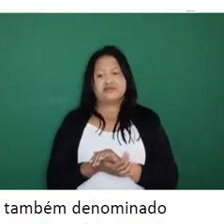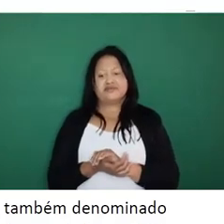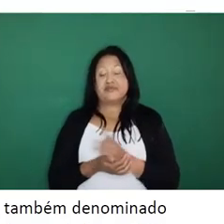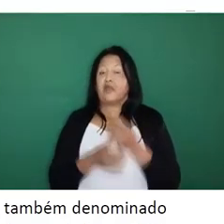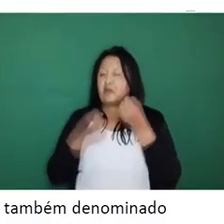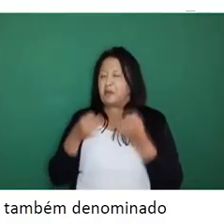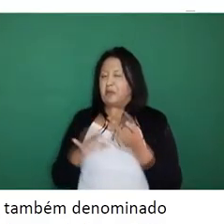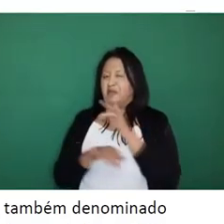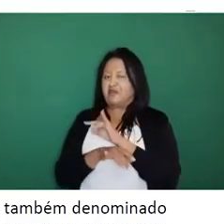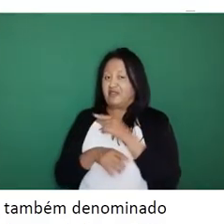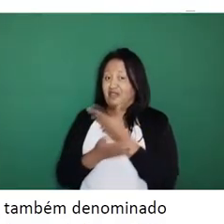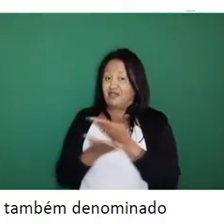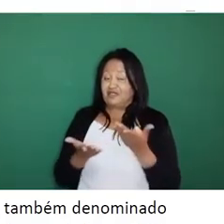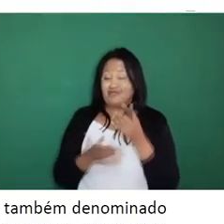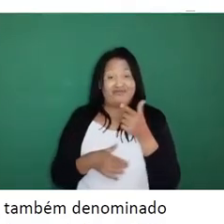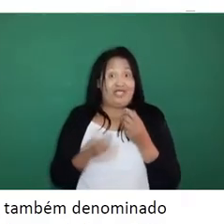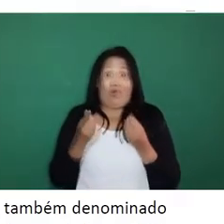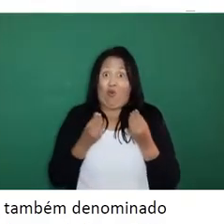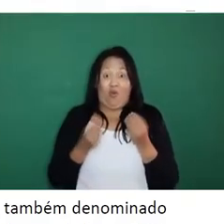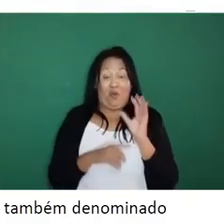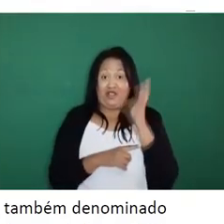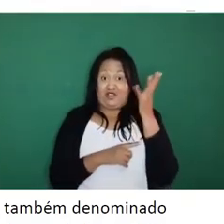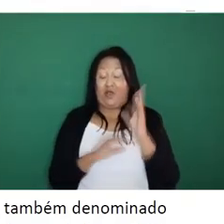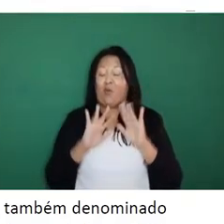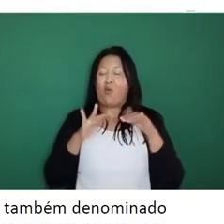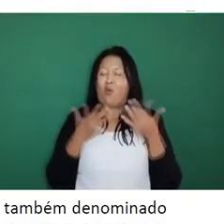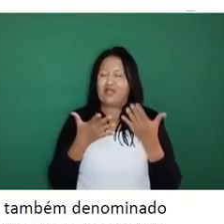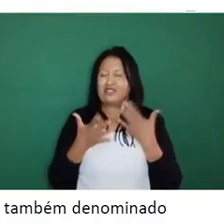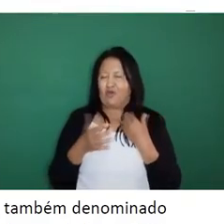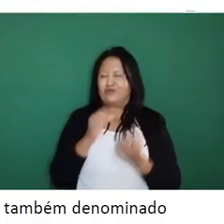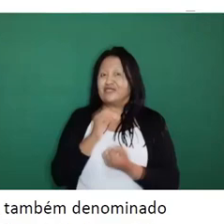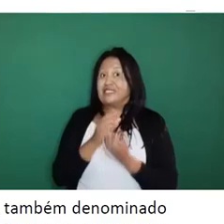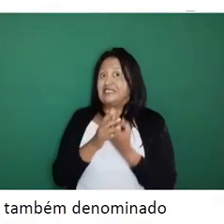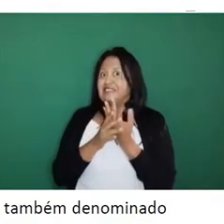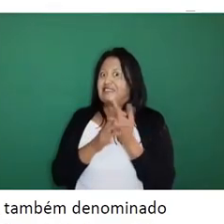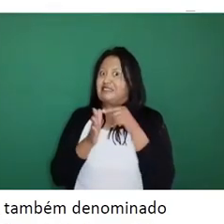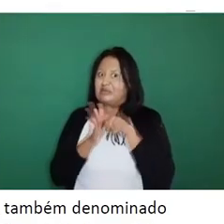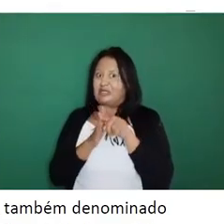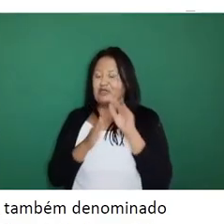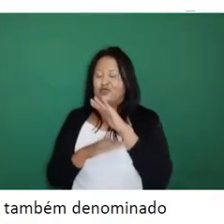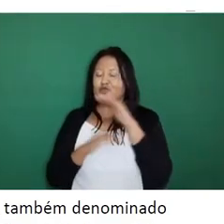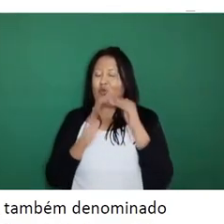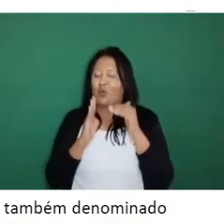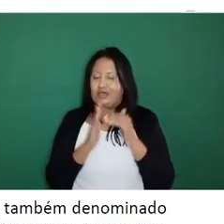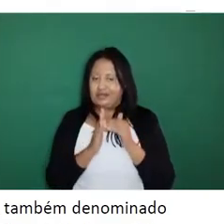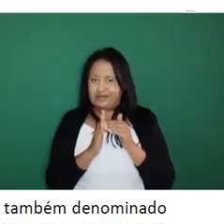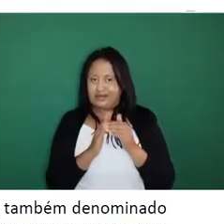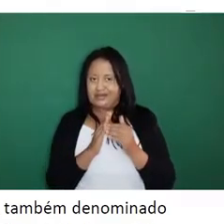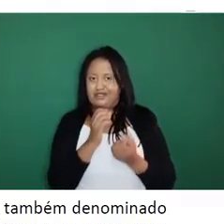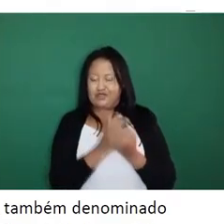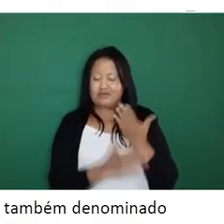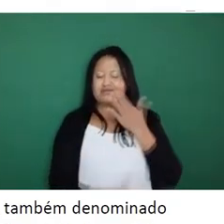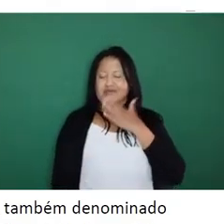como resolvê-la Quando estava criando essa questão aqui todas essas foram produzidas por mim